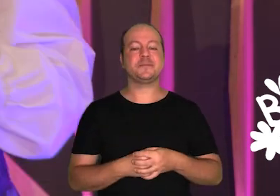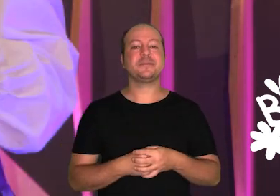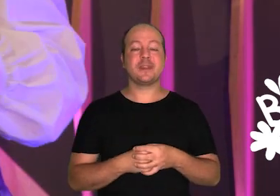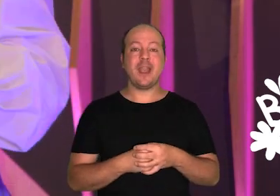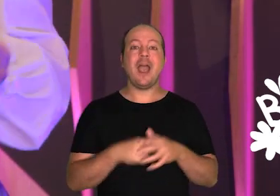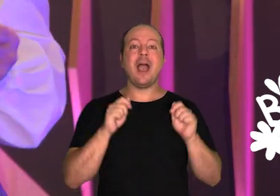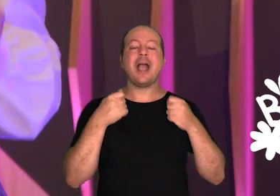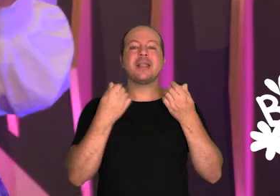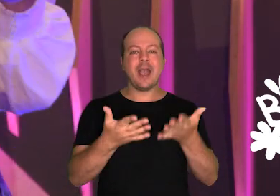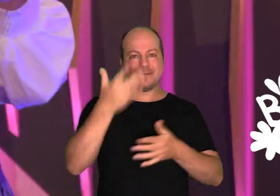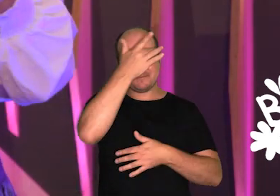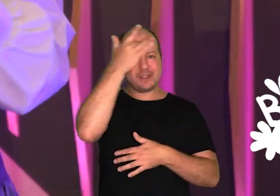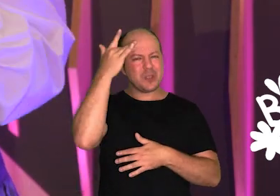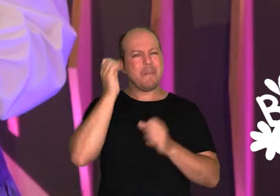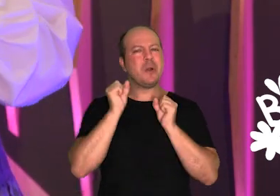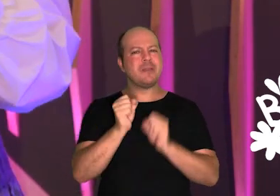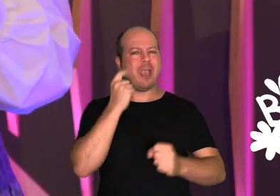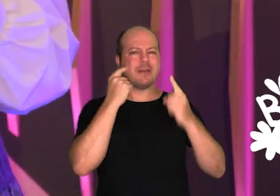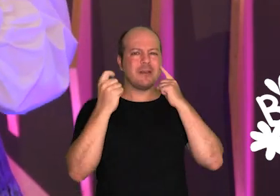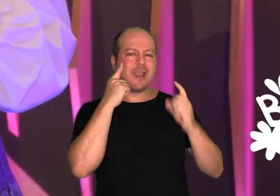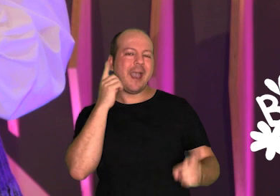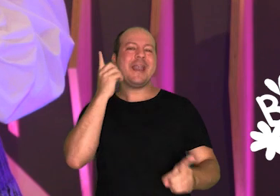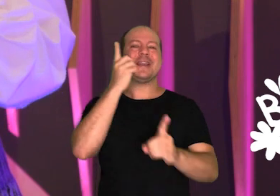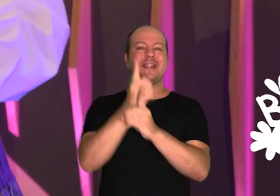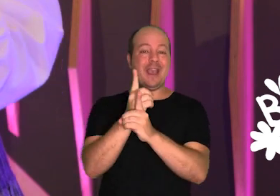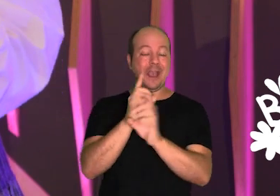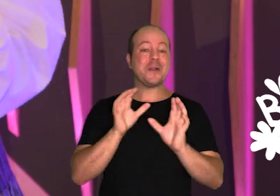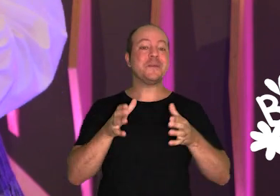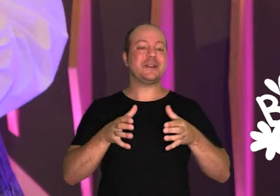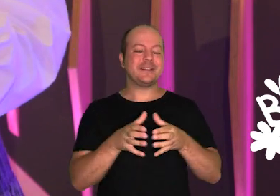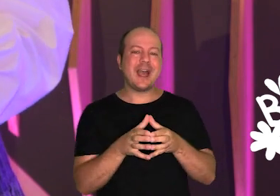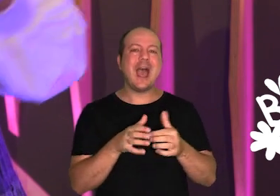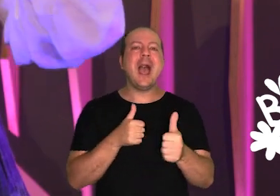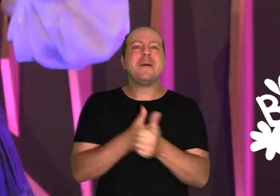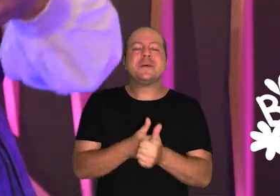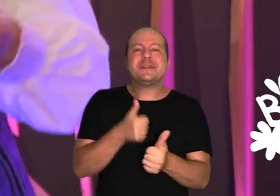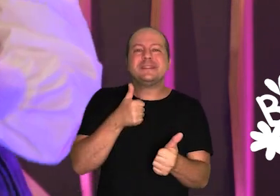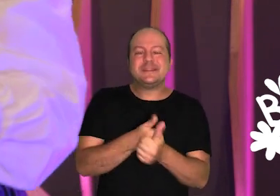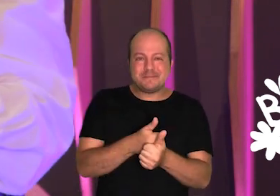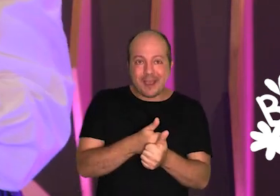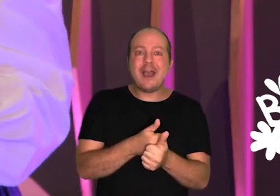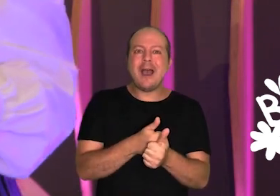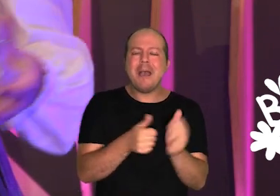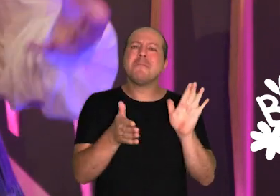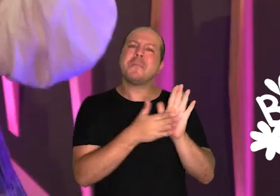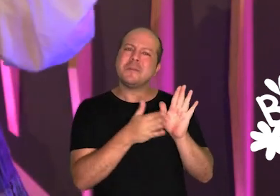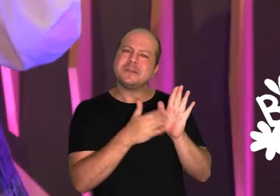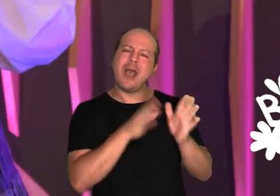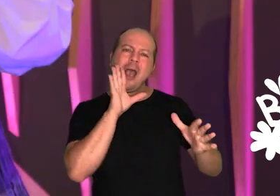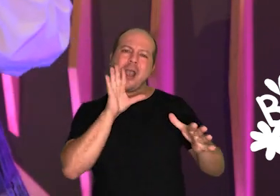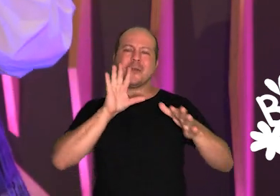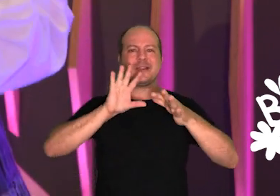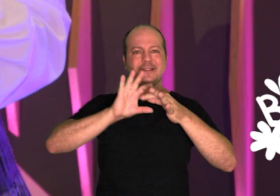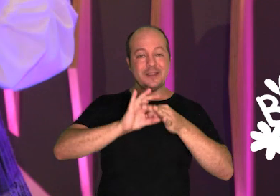missão do Facebook é dar às pessoas o poder de criar e encontrar comunidades, aproximar o mundo, proporcionar